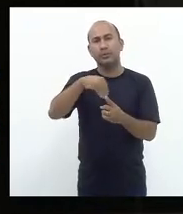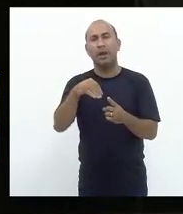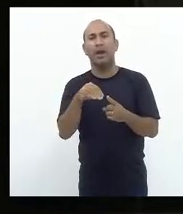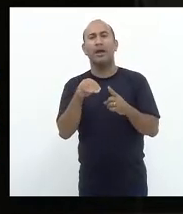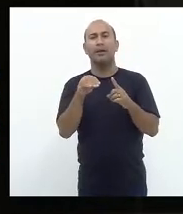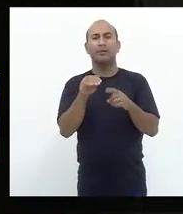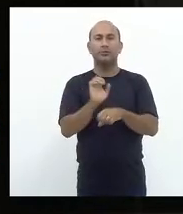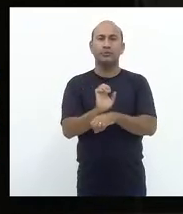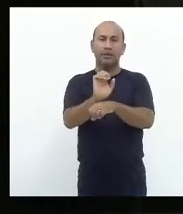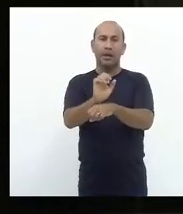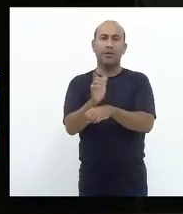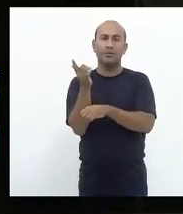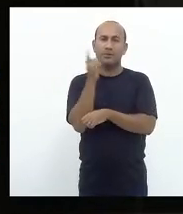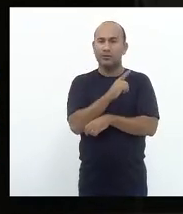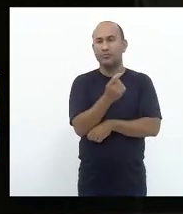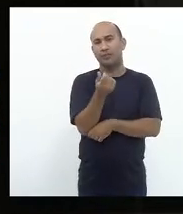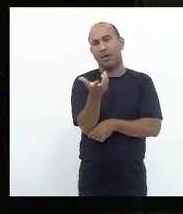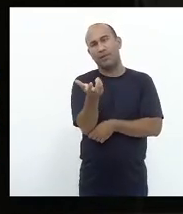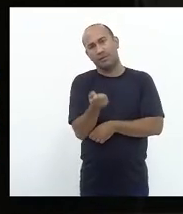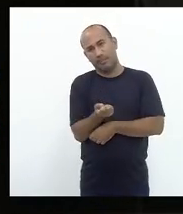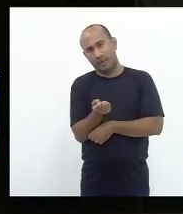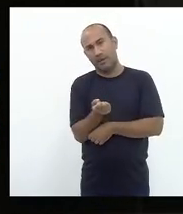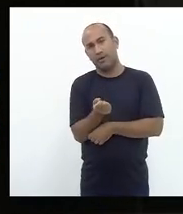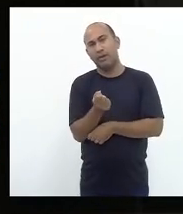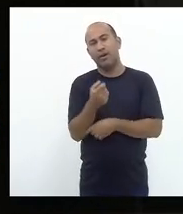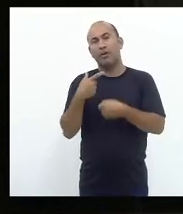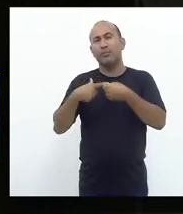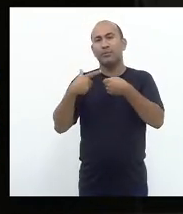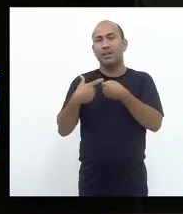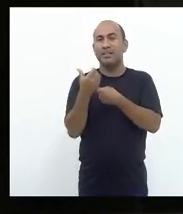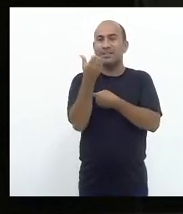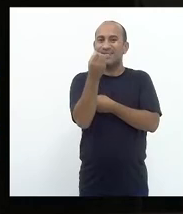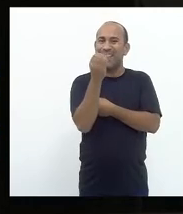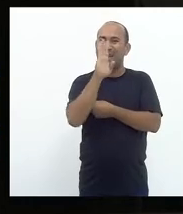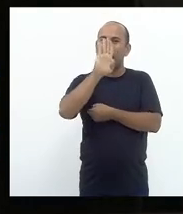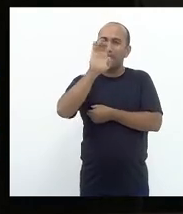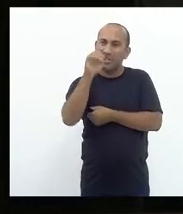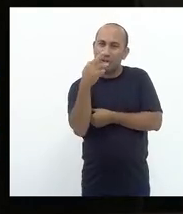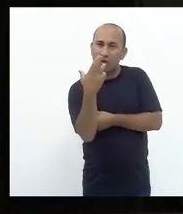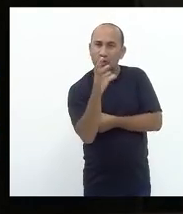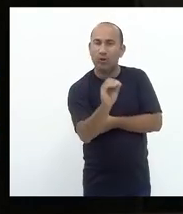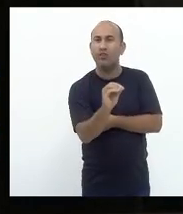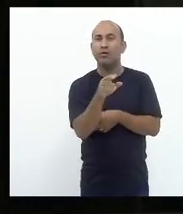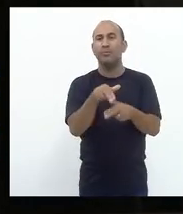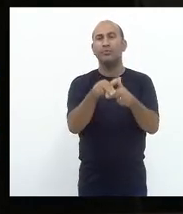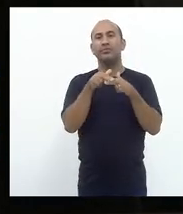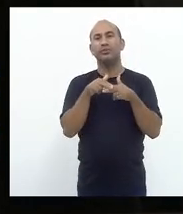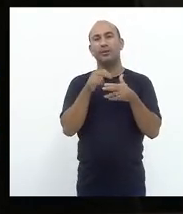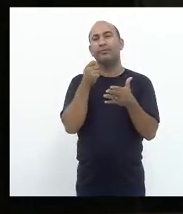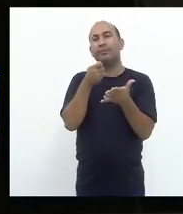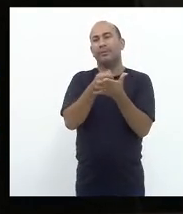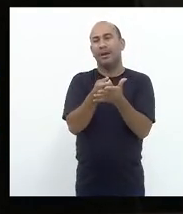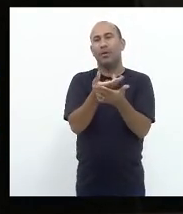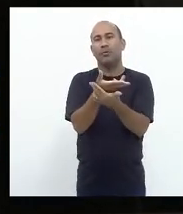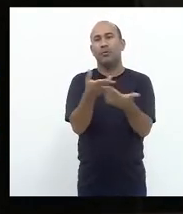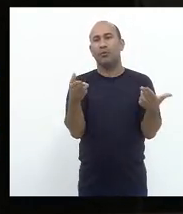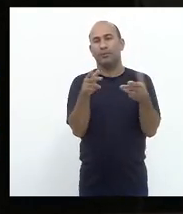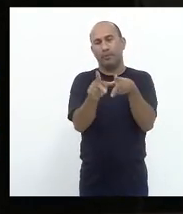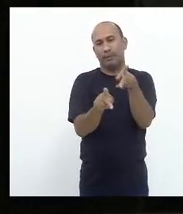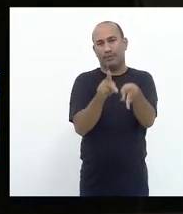esse recurso e os municípios estarem recebendo 6 bilhões para poder ser investido, né, para a